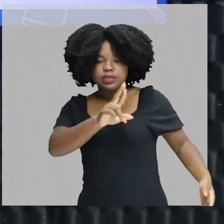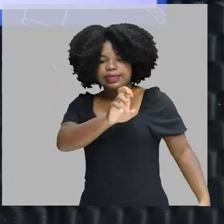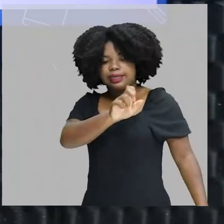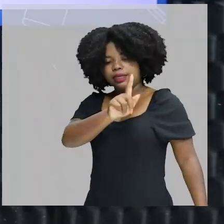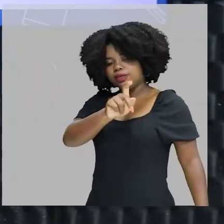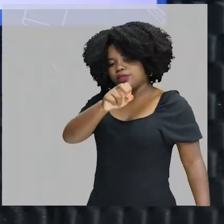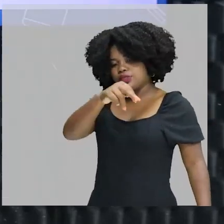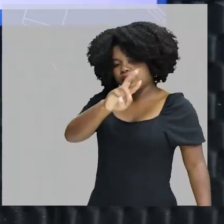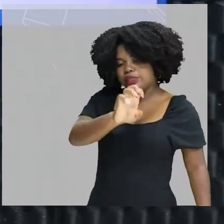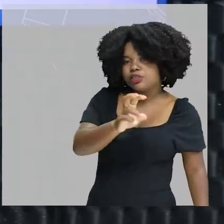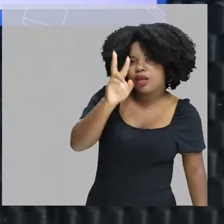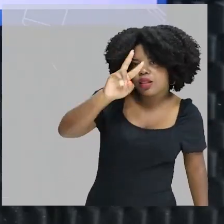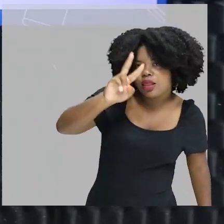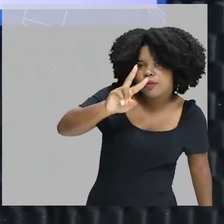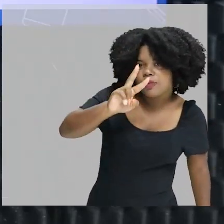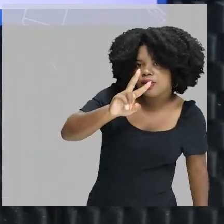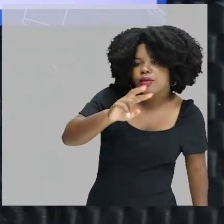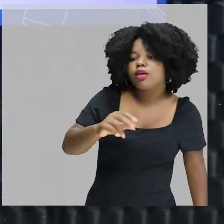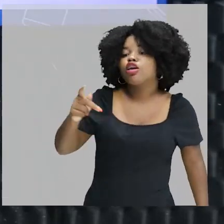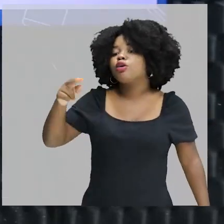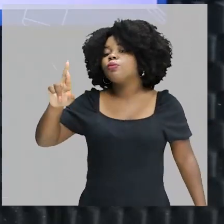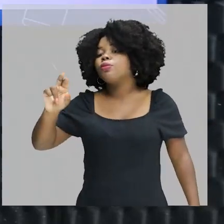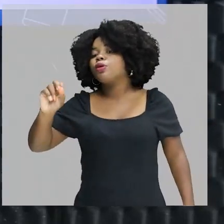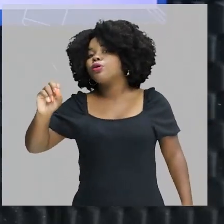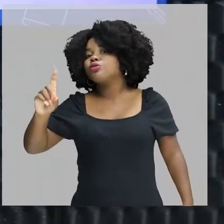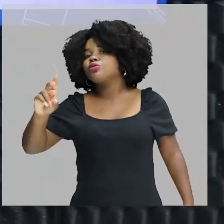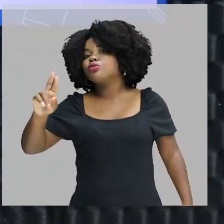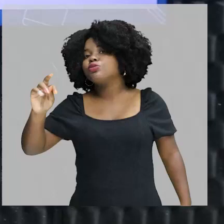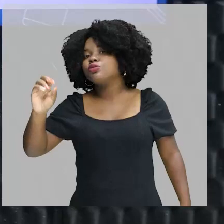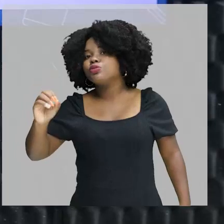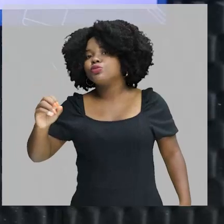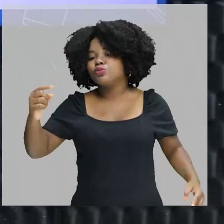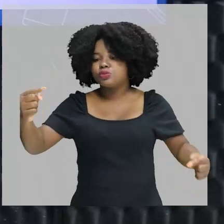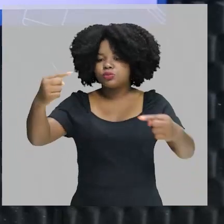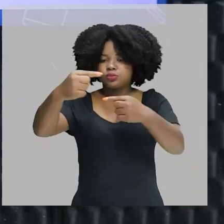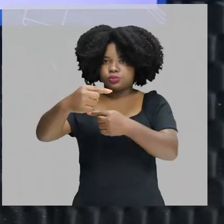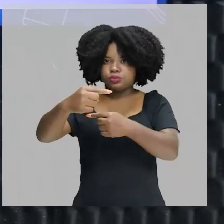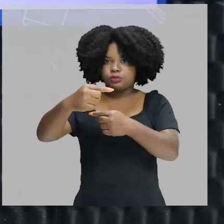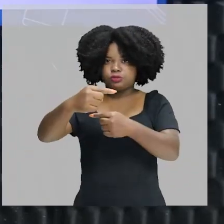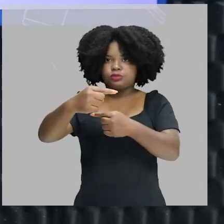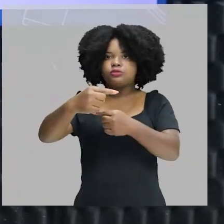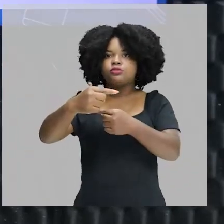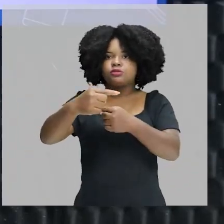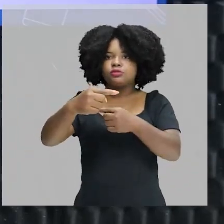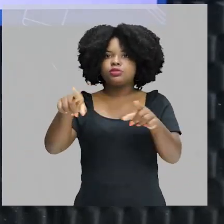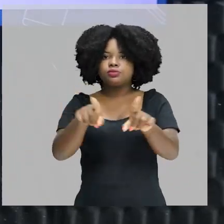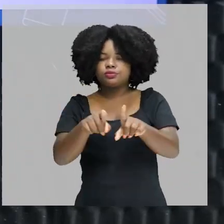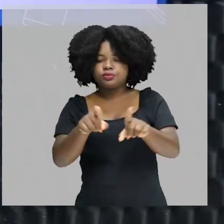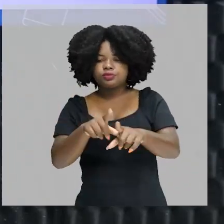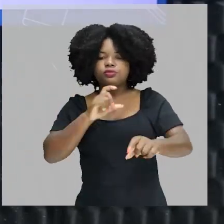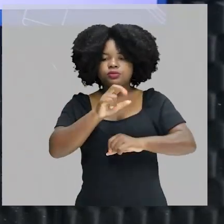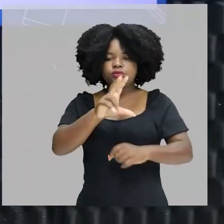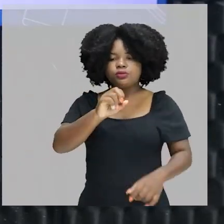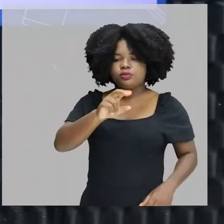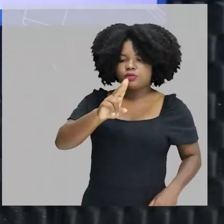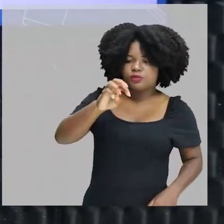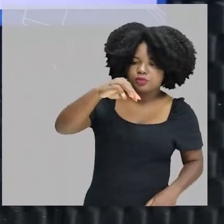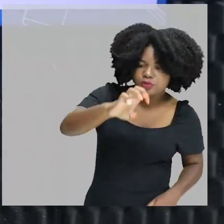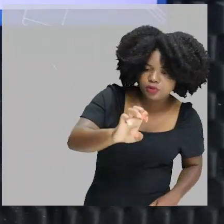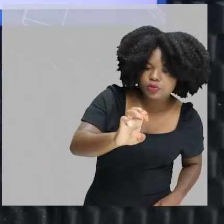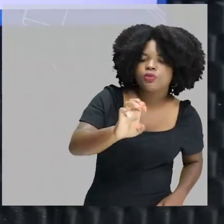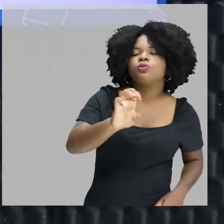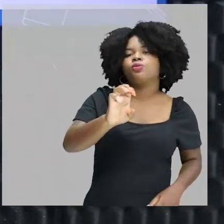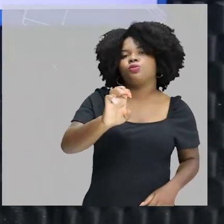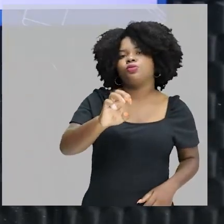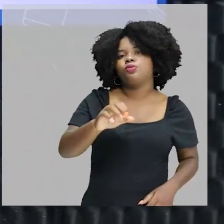leis volumétricas, aquelas que vão falar do volume dos gases. E também está pautada